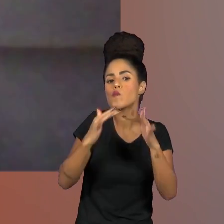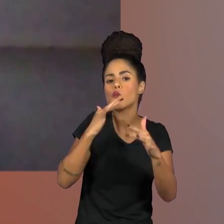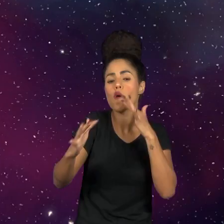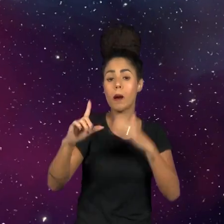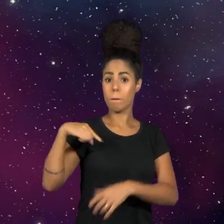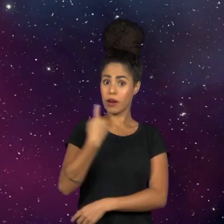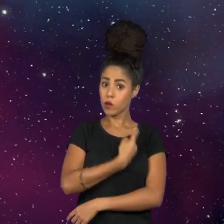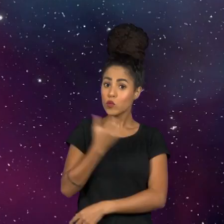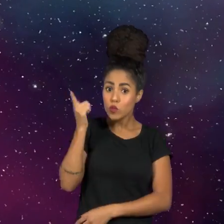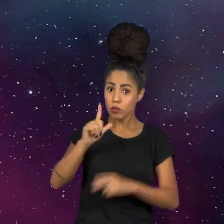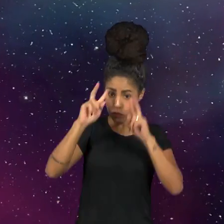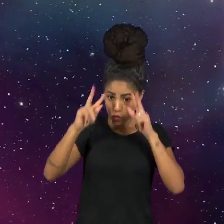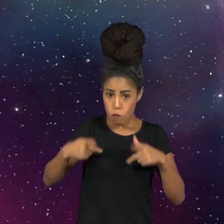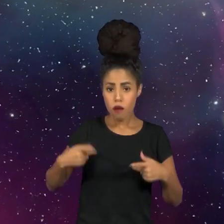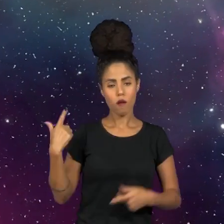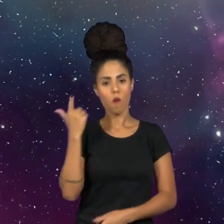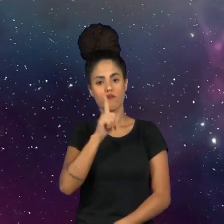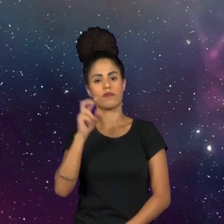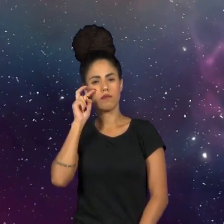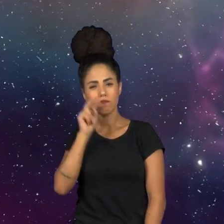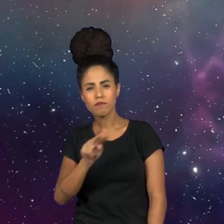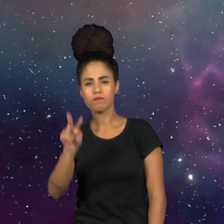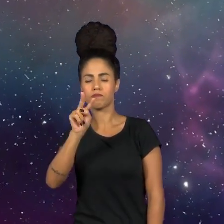nosso olho enxergar.